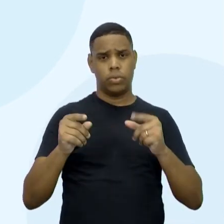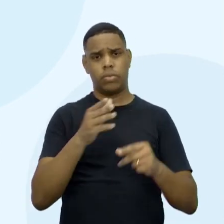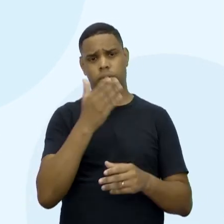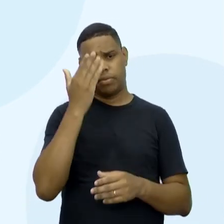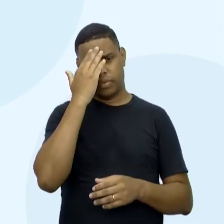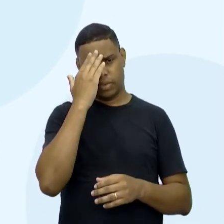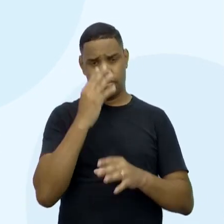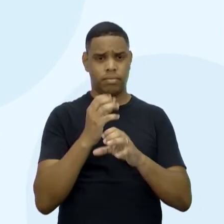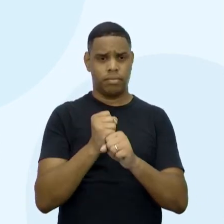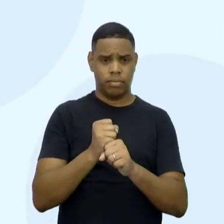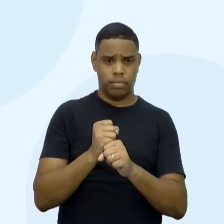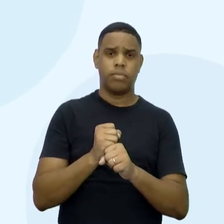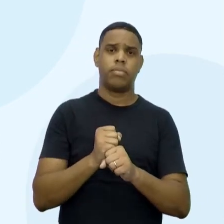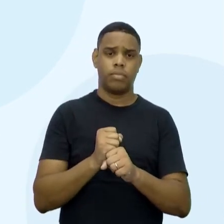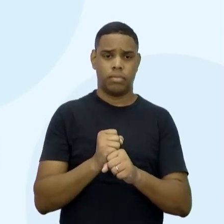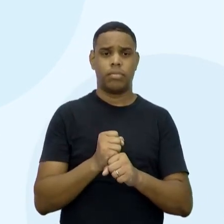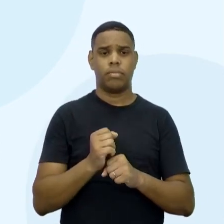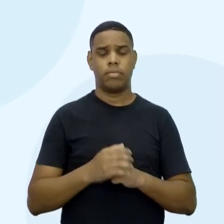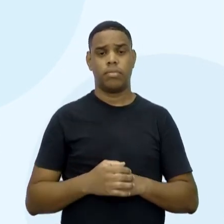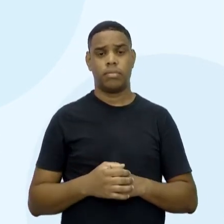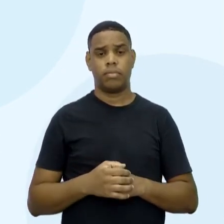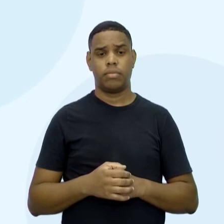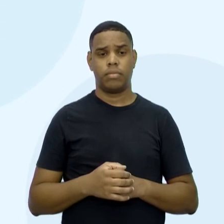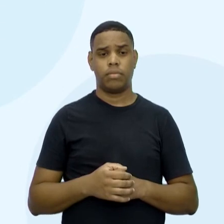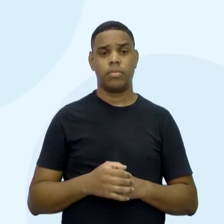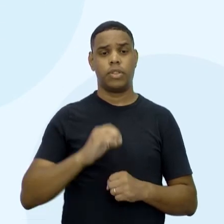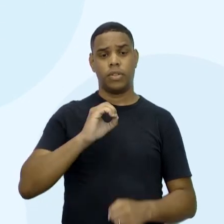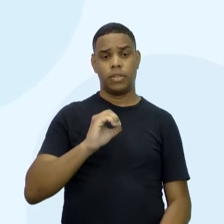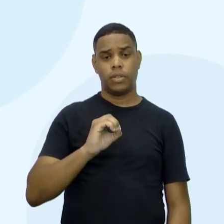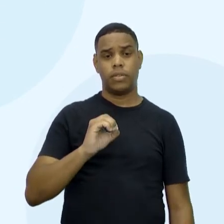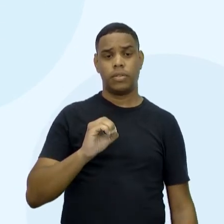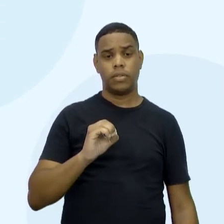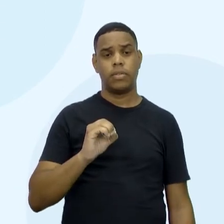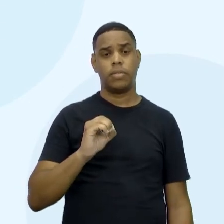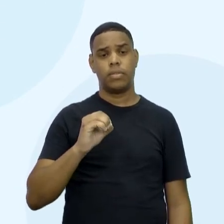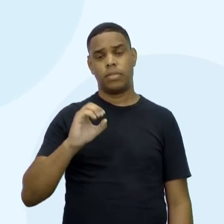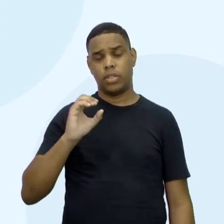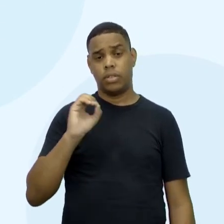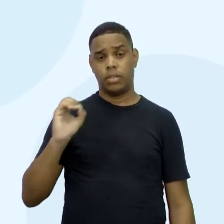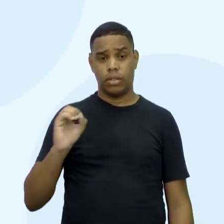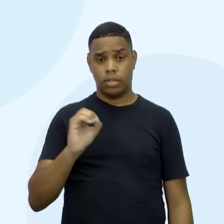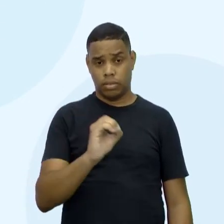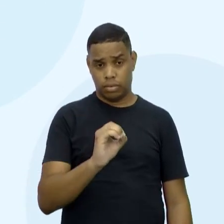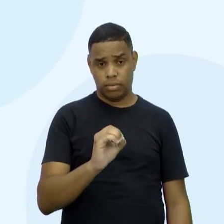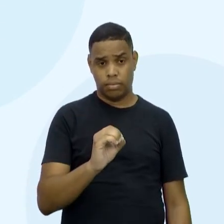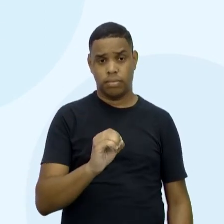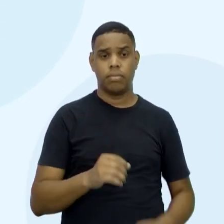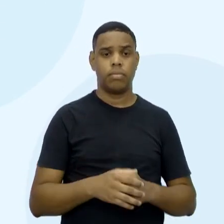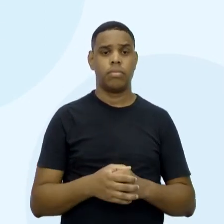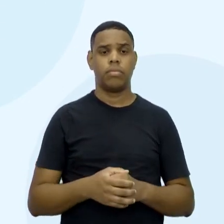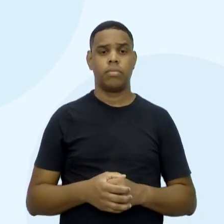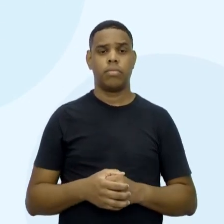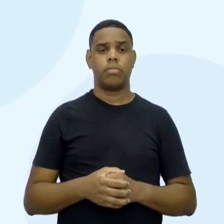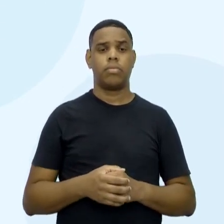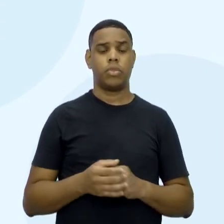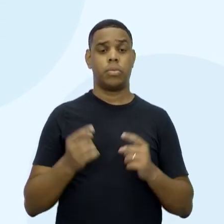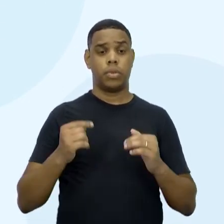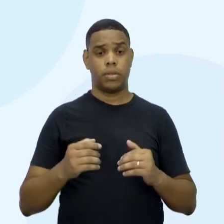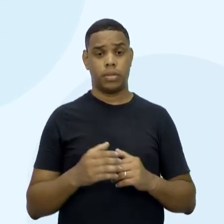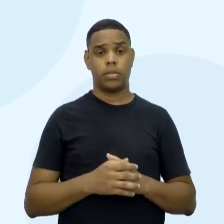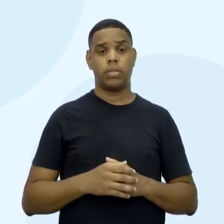fazer essa conta, eu espero não estar atrapalhando aqui. Então, o 0 primeiro, vai ficar com o 0 todo mundo. Fazer o de